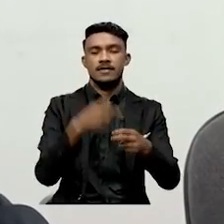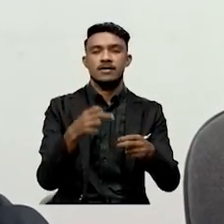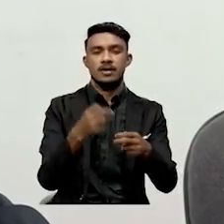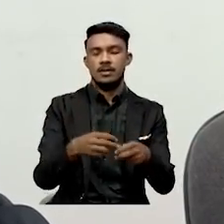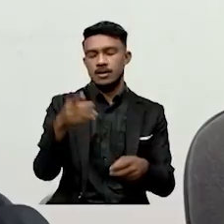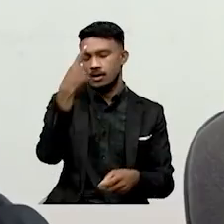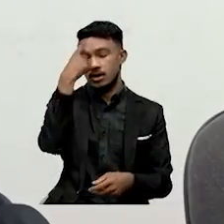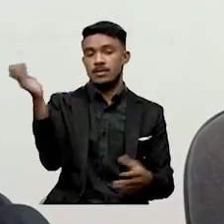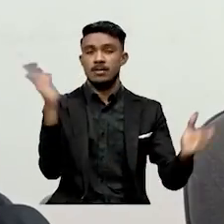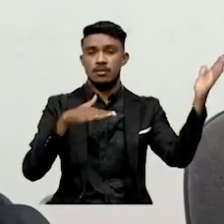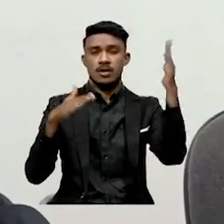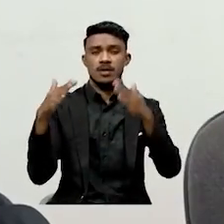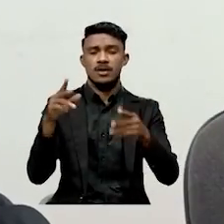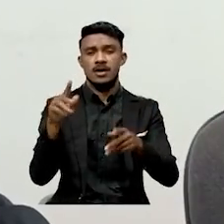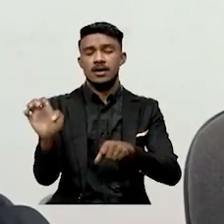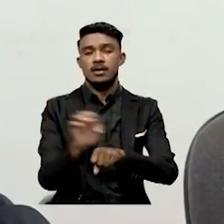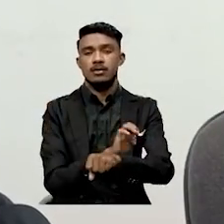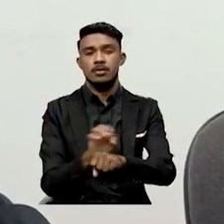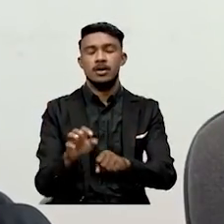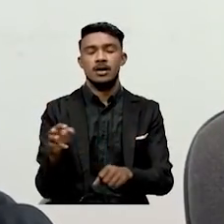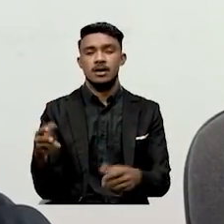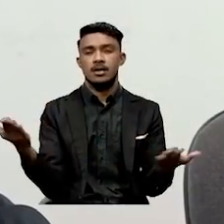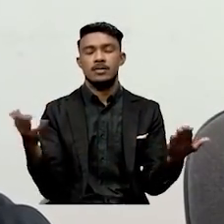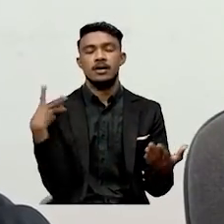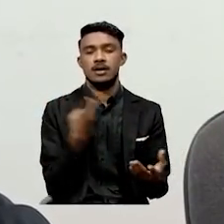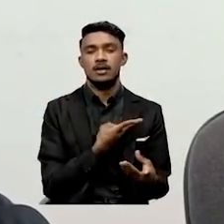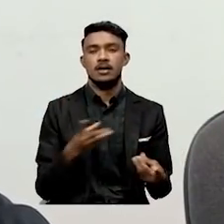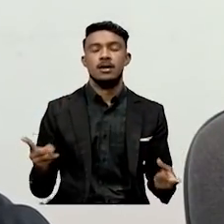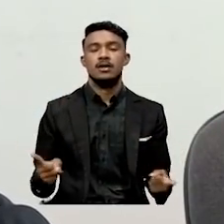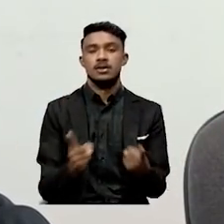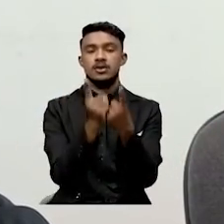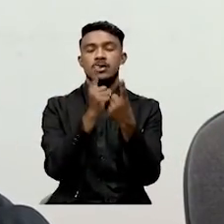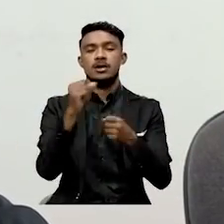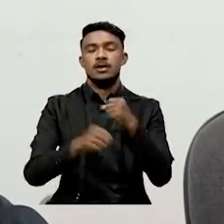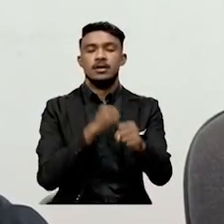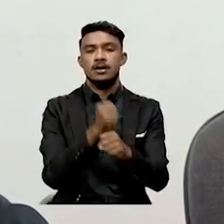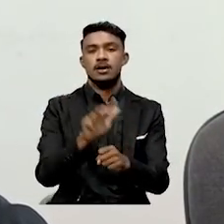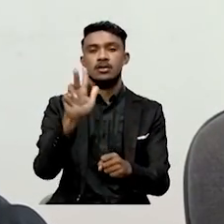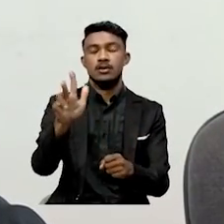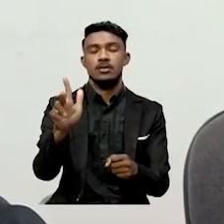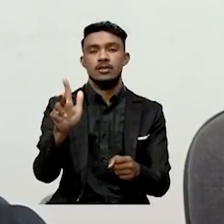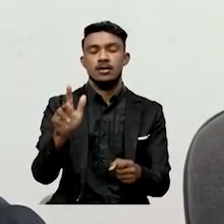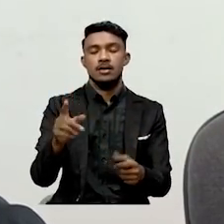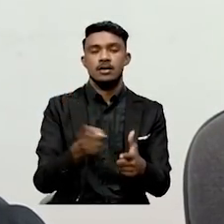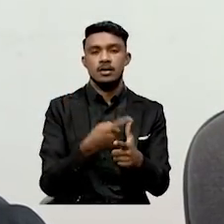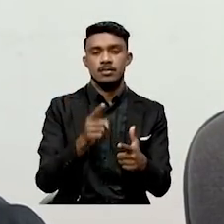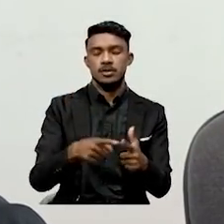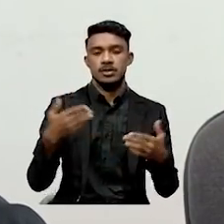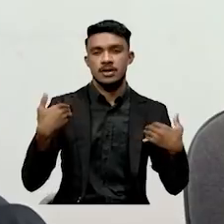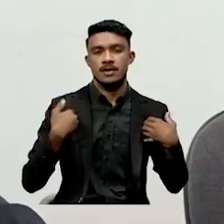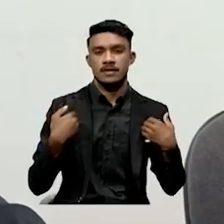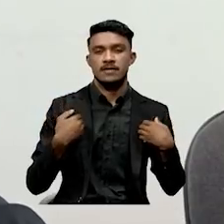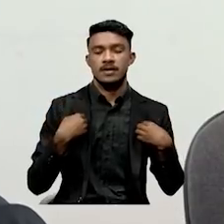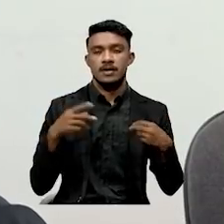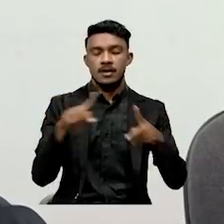problema social econômica né be que ita enfrenta e já tinham tornar laran. Desde que início da